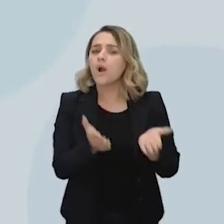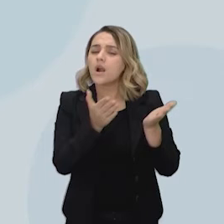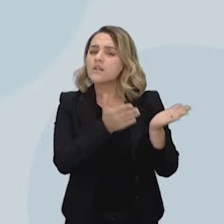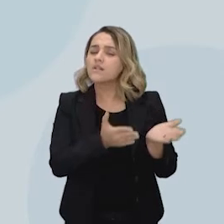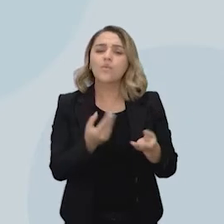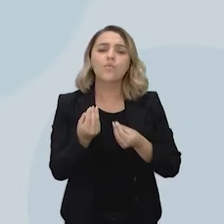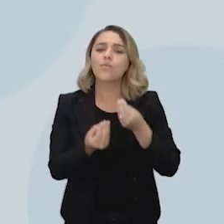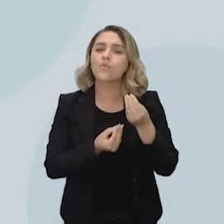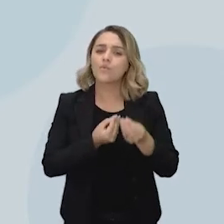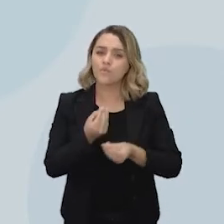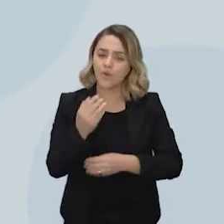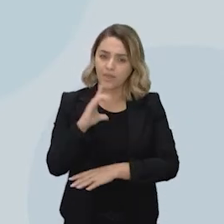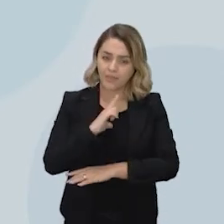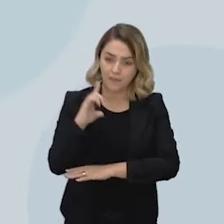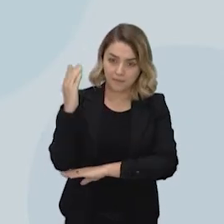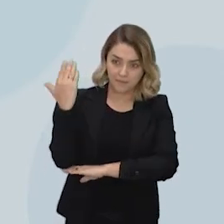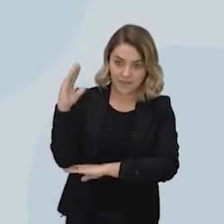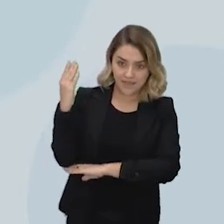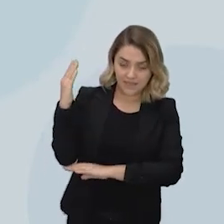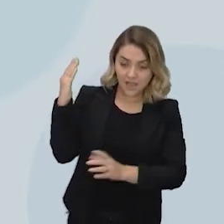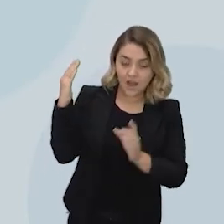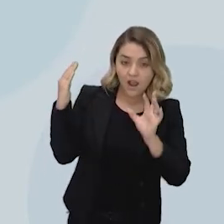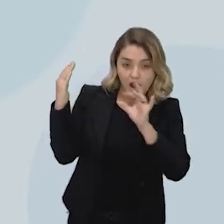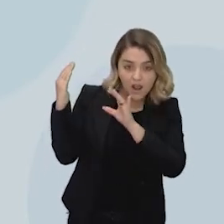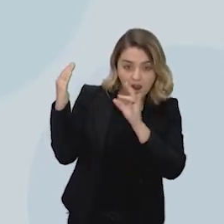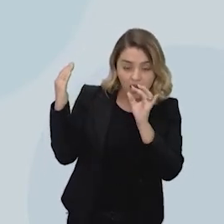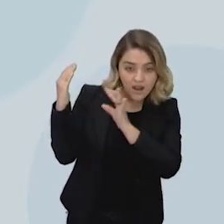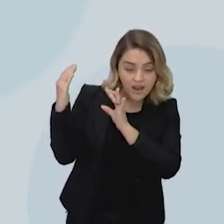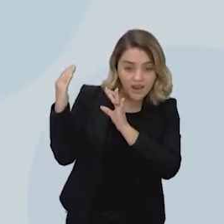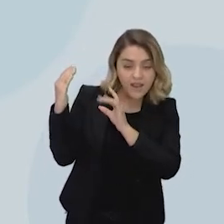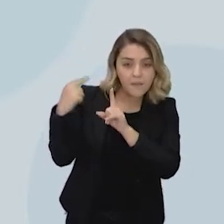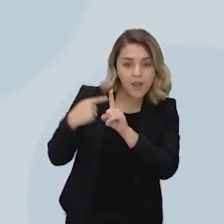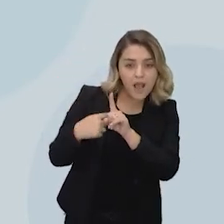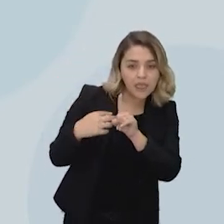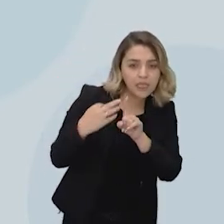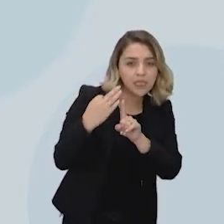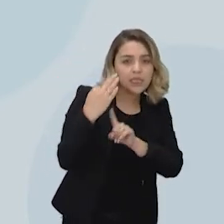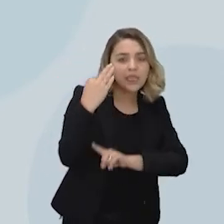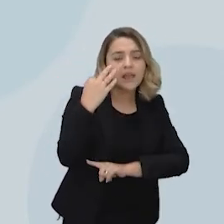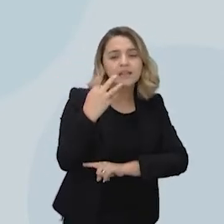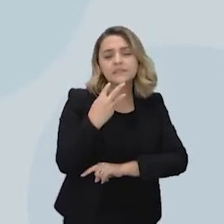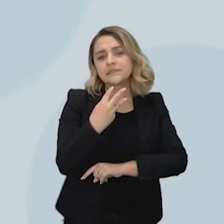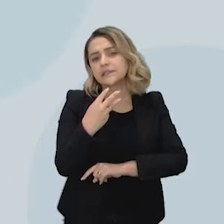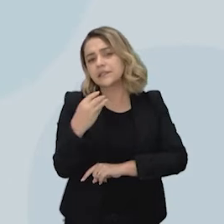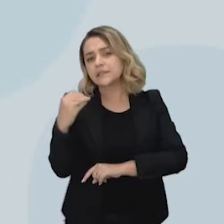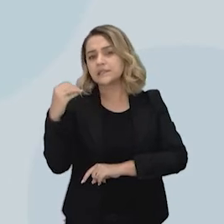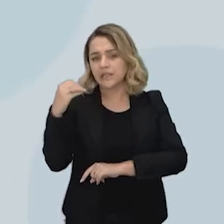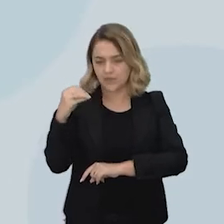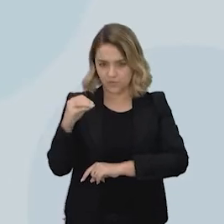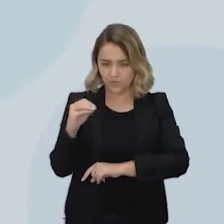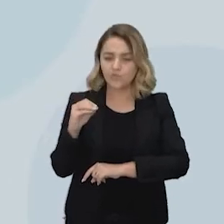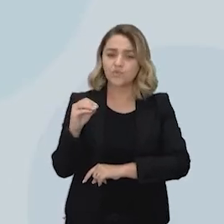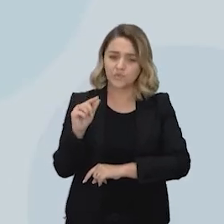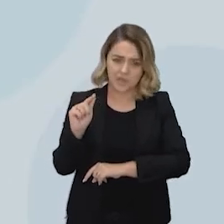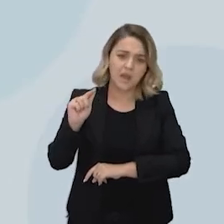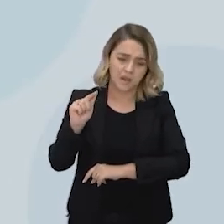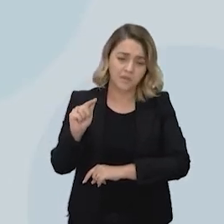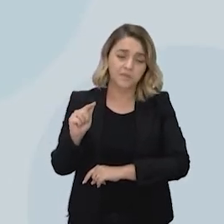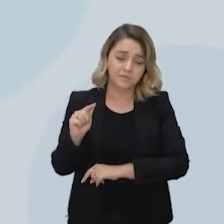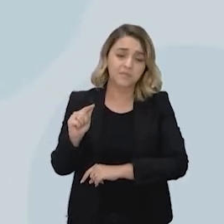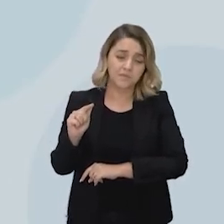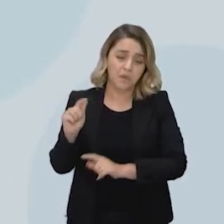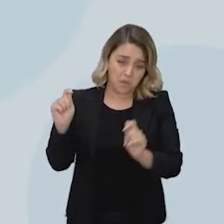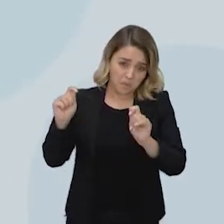madeira, ela é aquecida numa temperatura aí de 300 e 500, entre 300 e 500 graus, né? E isso